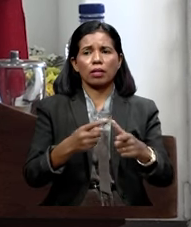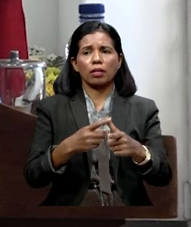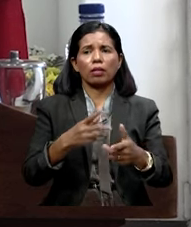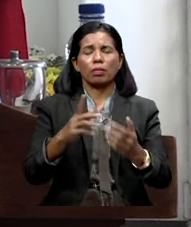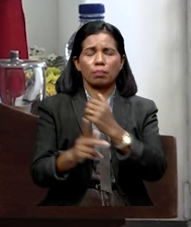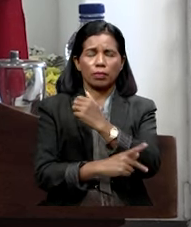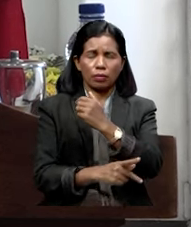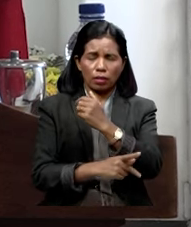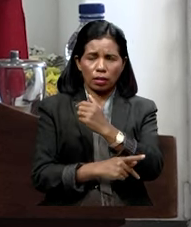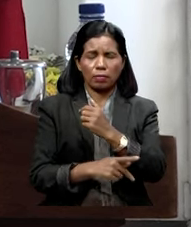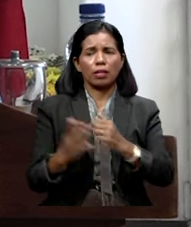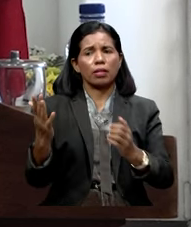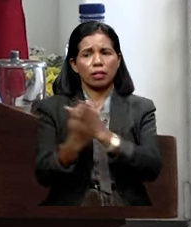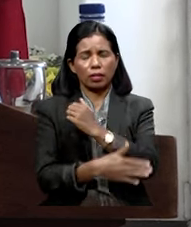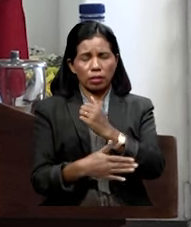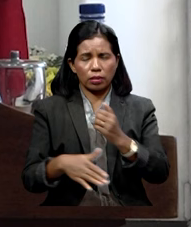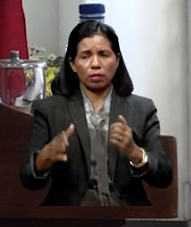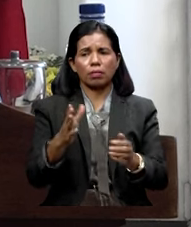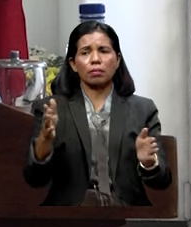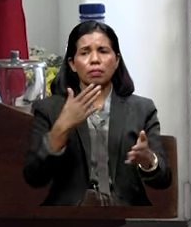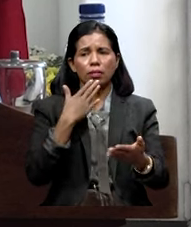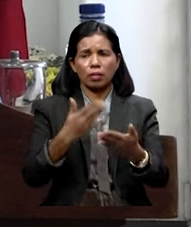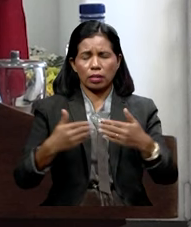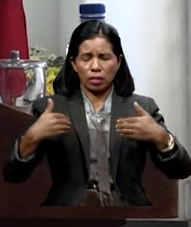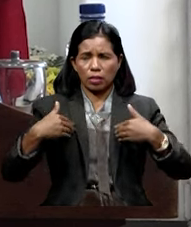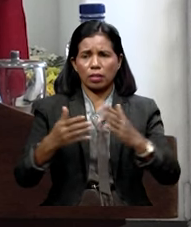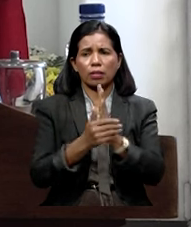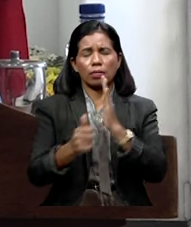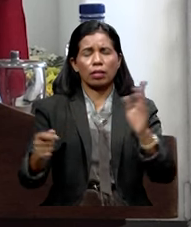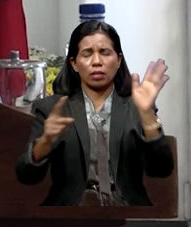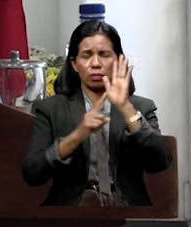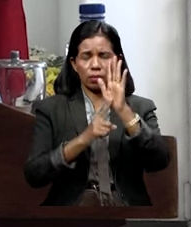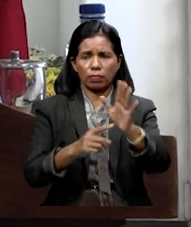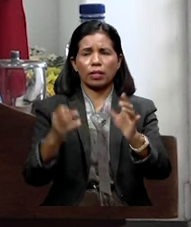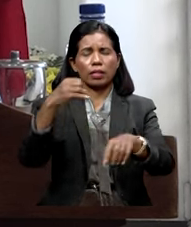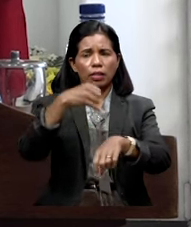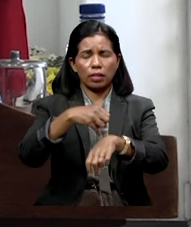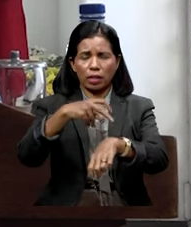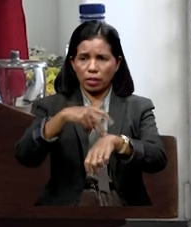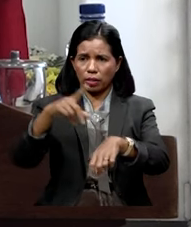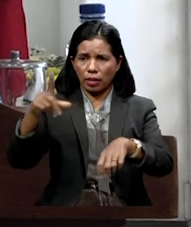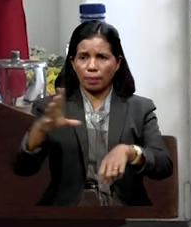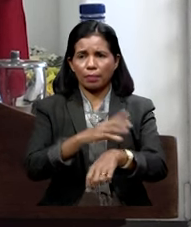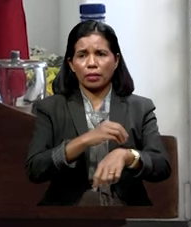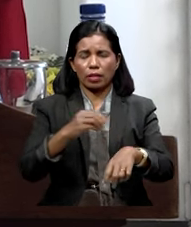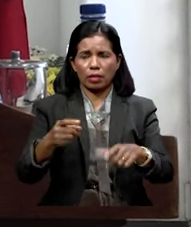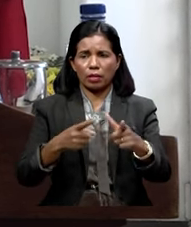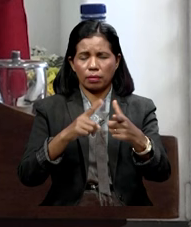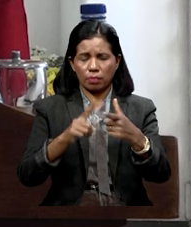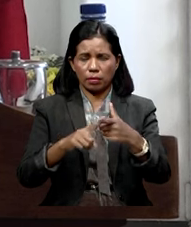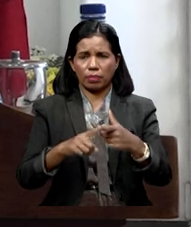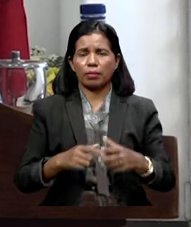país pequeno, ter hoje uma capacidade de afirmação internacional que é absolutamente